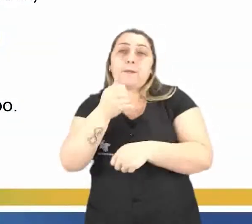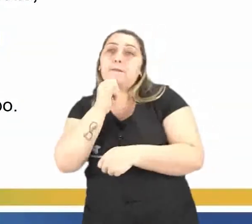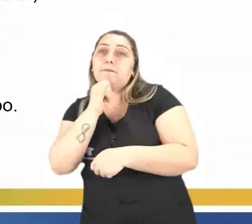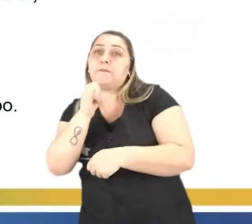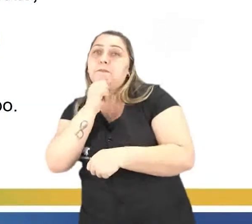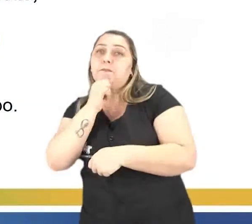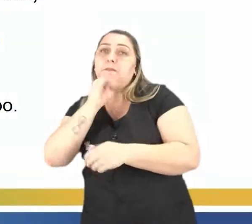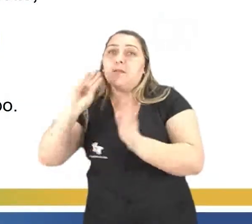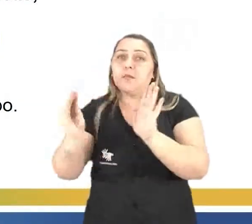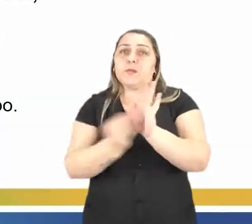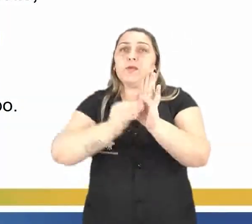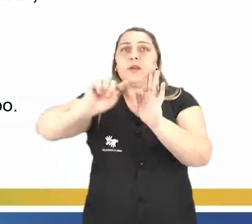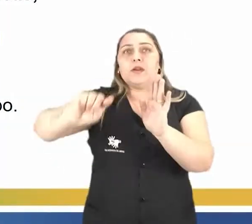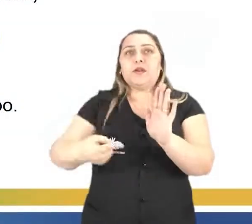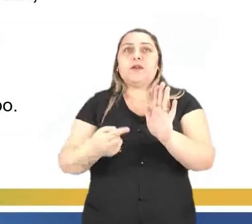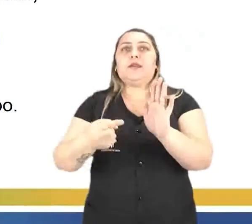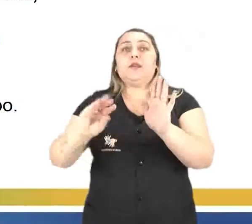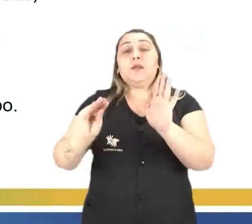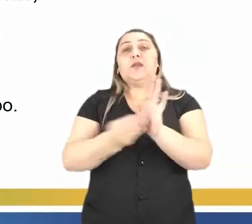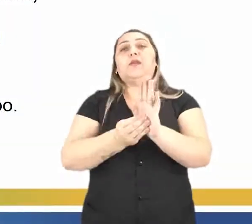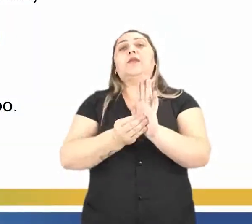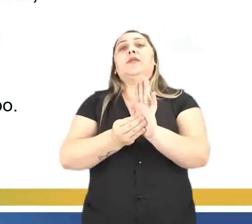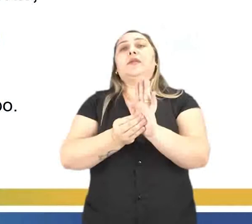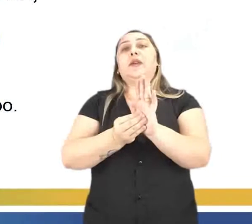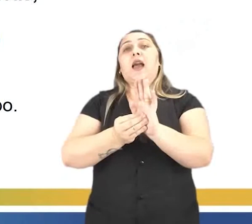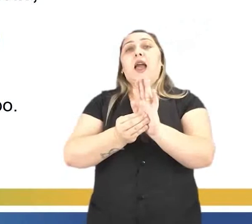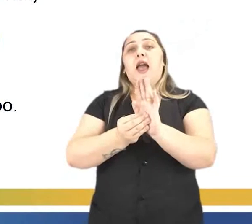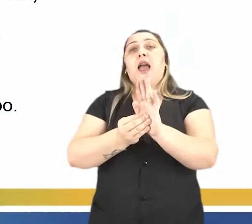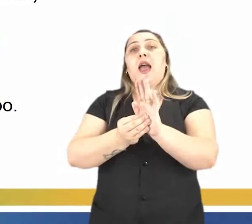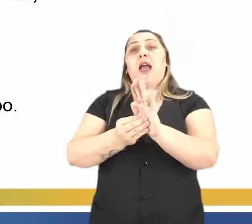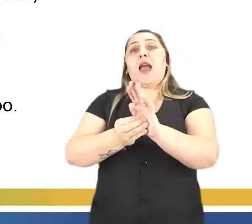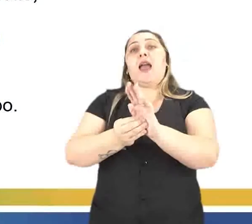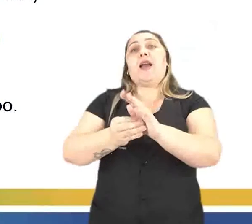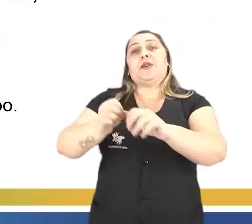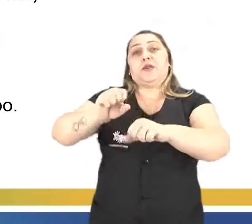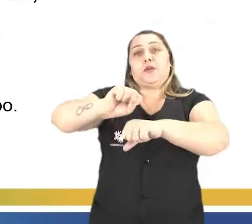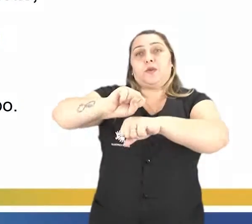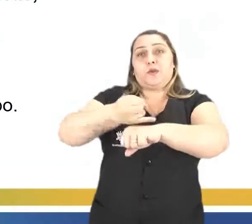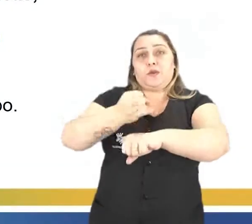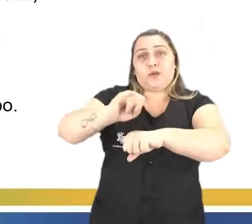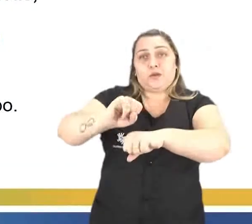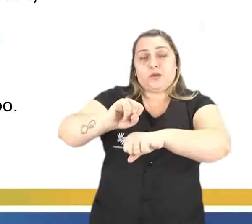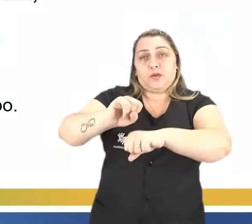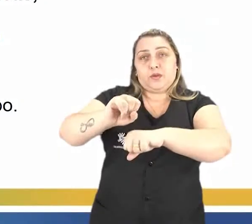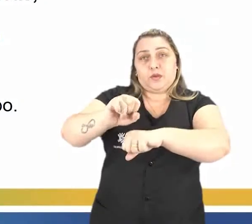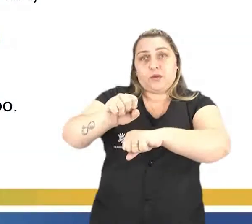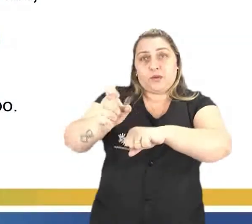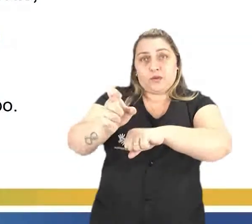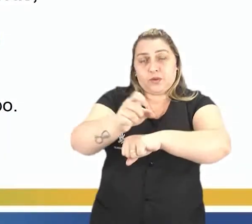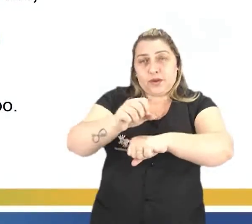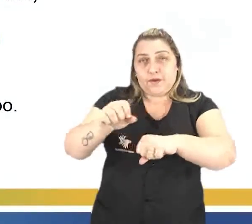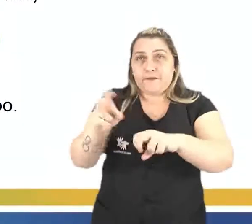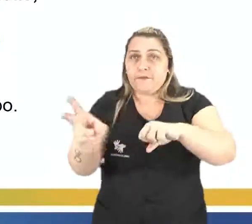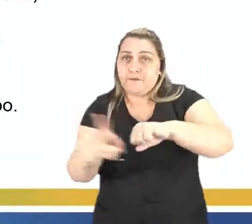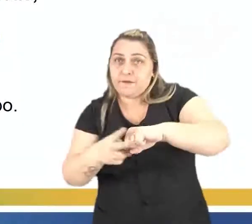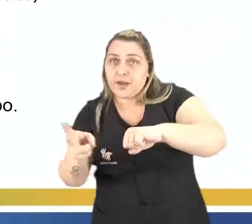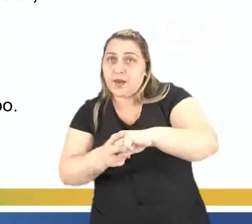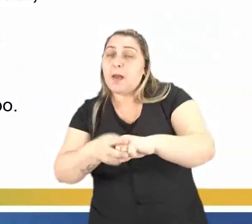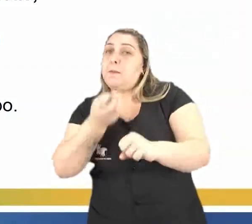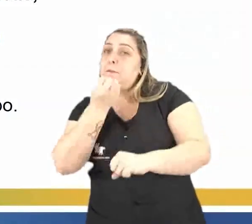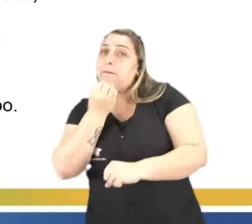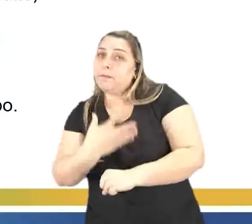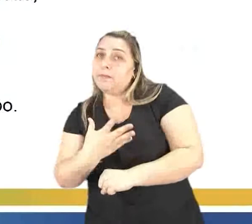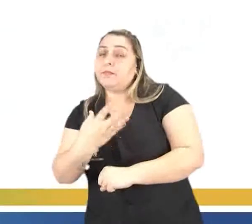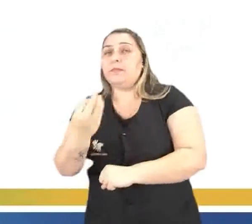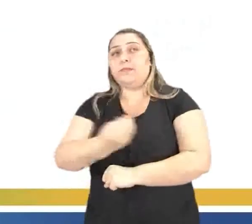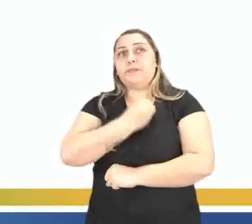exemplo, acrescentei ali as vírgulas, colocar a vírgula entre sujeito e verbo. Todos querem o melhor, isto é, as coisas boas da vida.